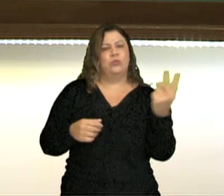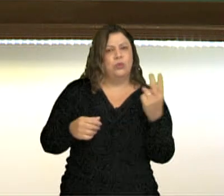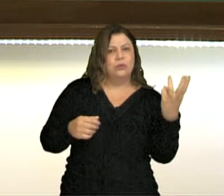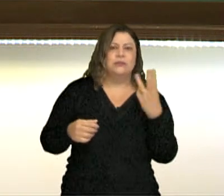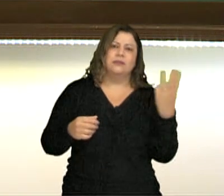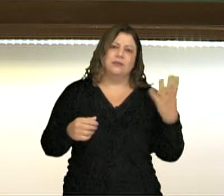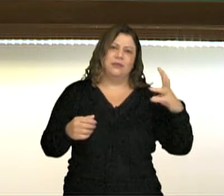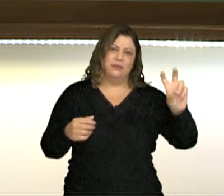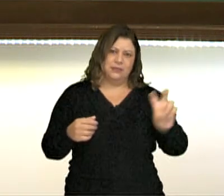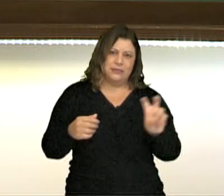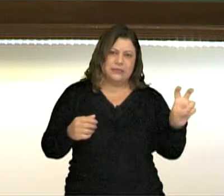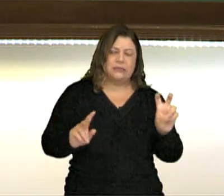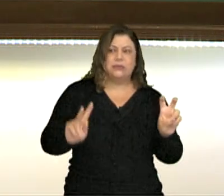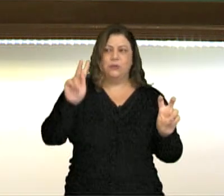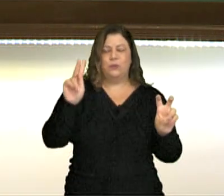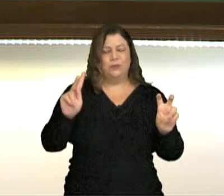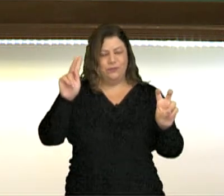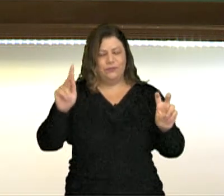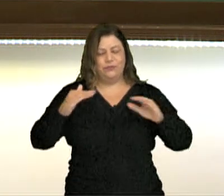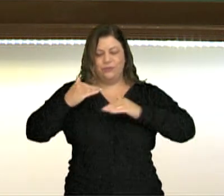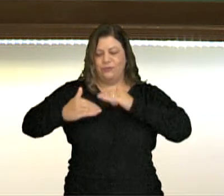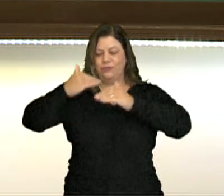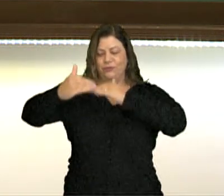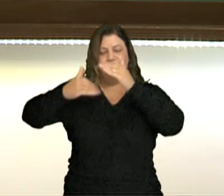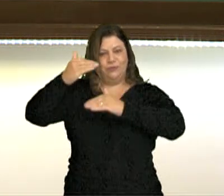5 quilos e aumentando